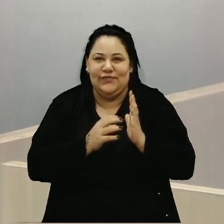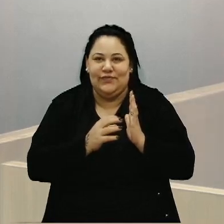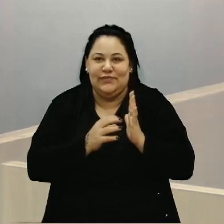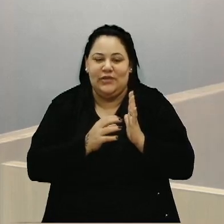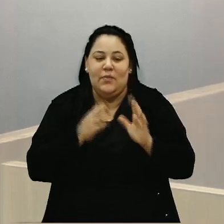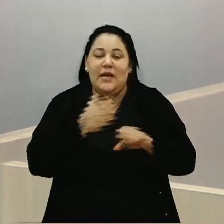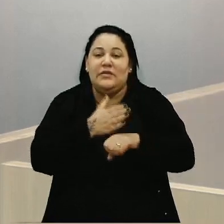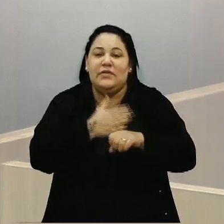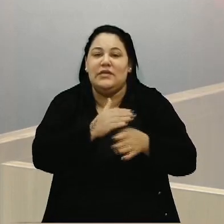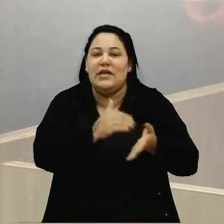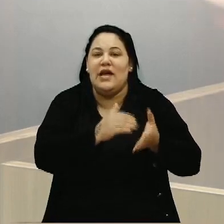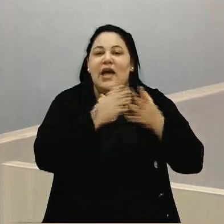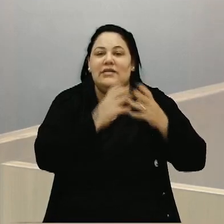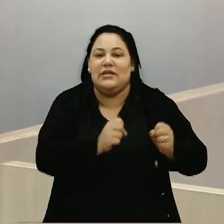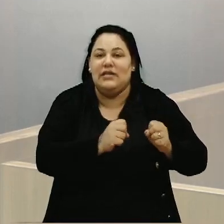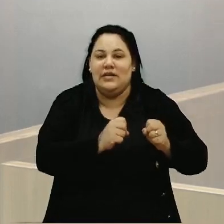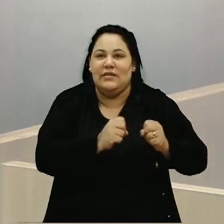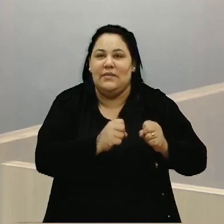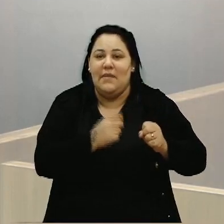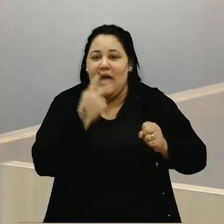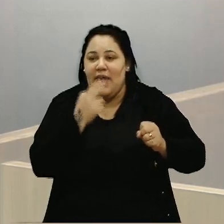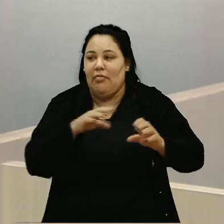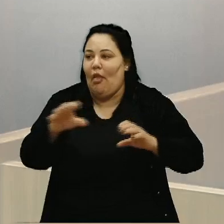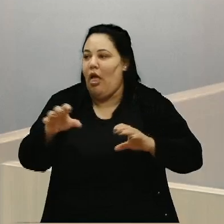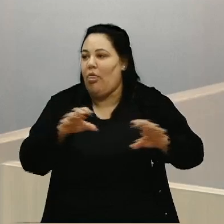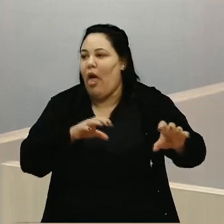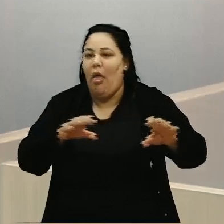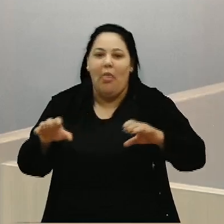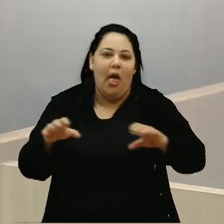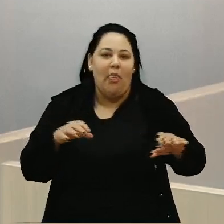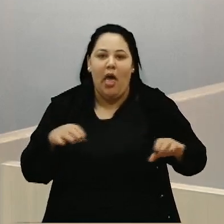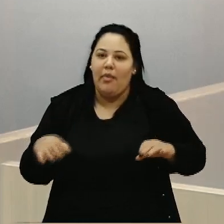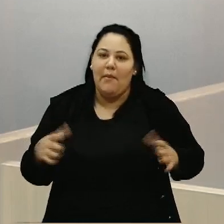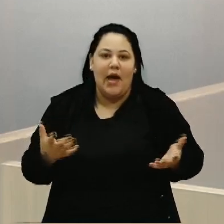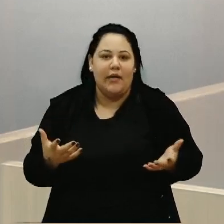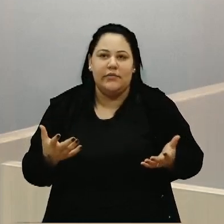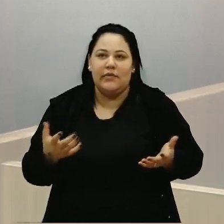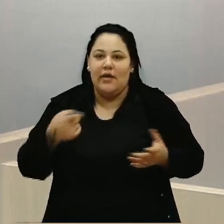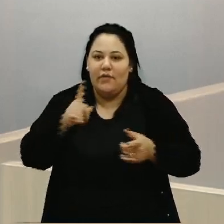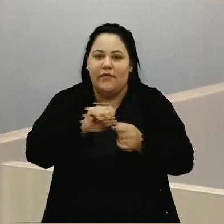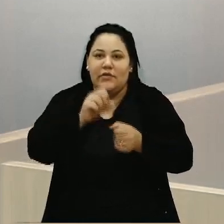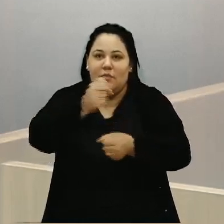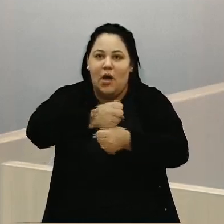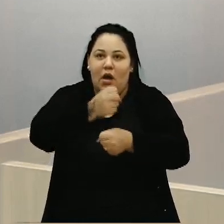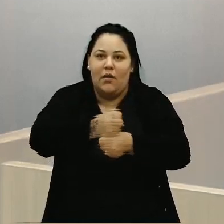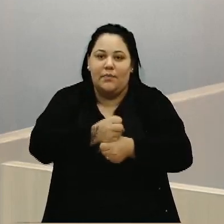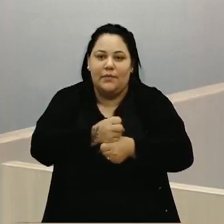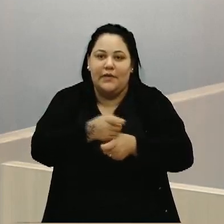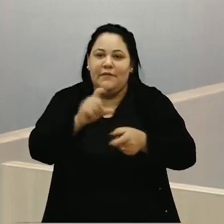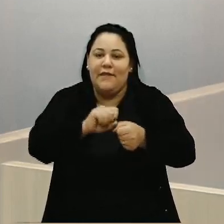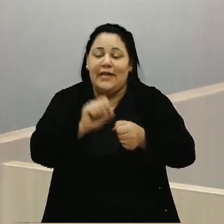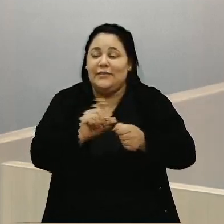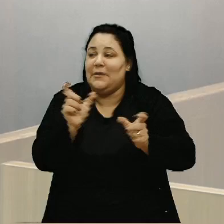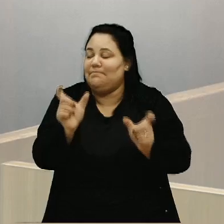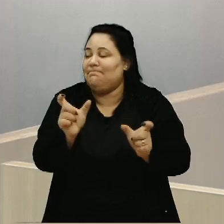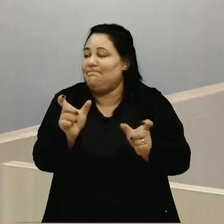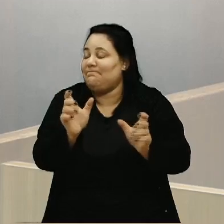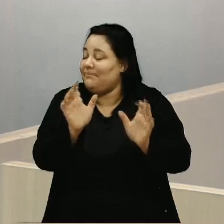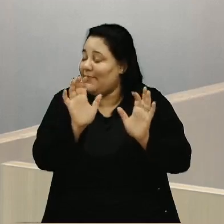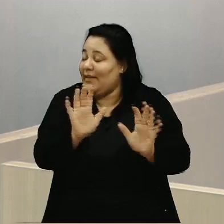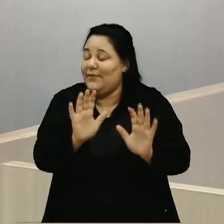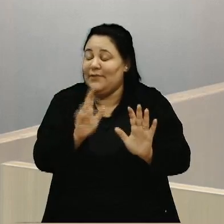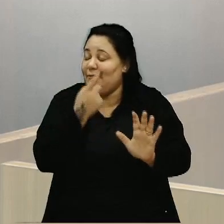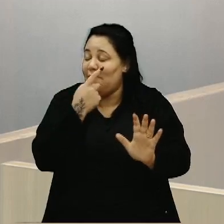secretarias. Parece que cada um puxa para um lado. E quando vão fazer uma obra, vão lá e fazem, nem vou falar aqui a palavra, mas umas